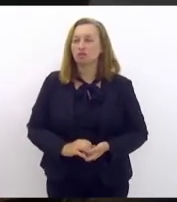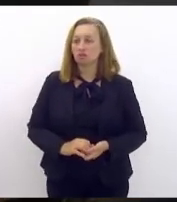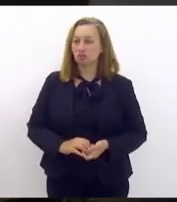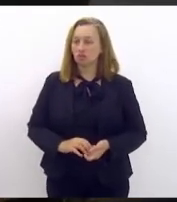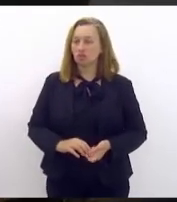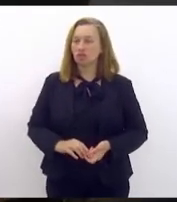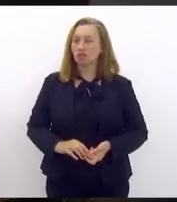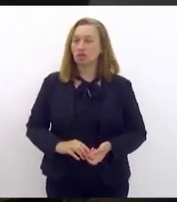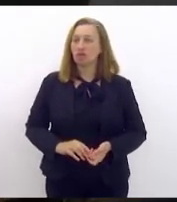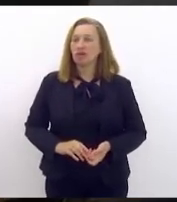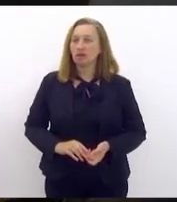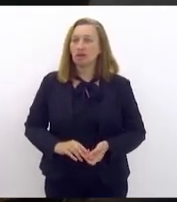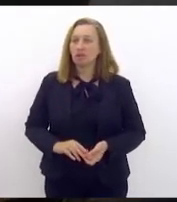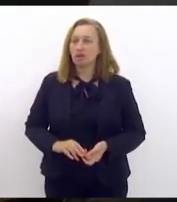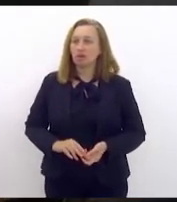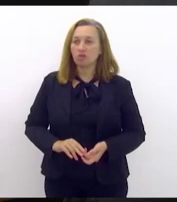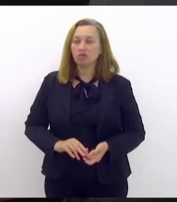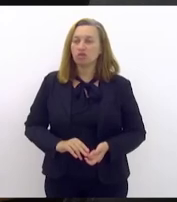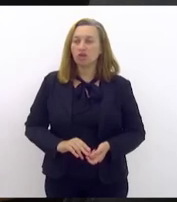Correto.